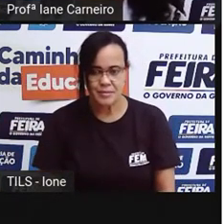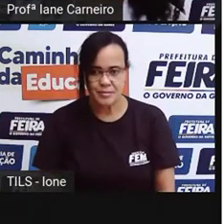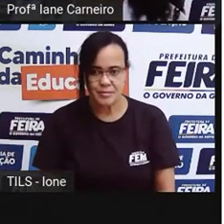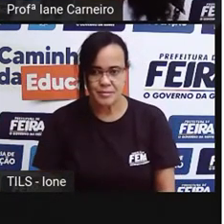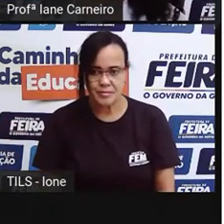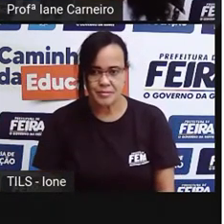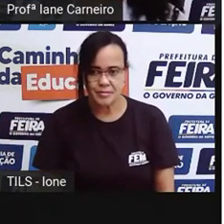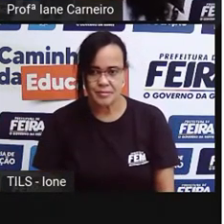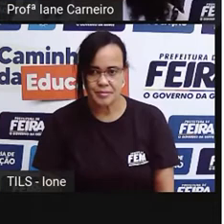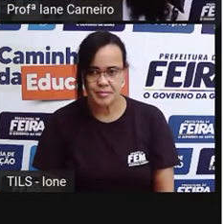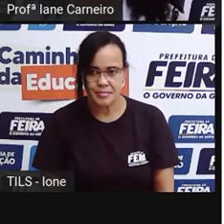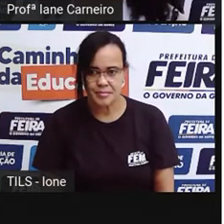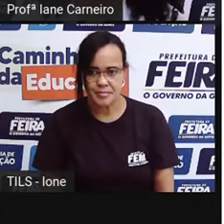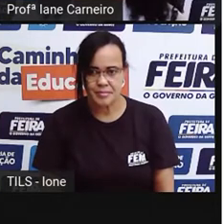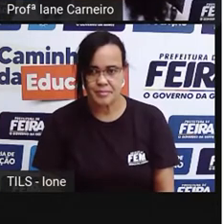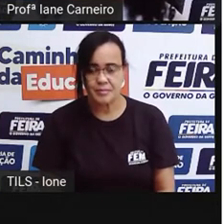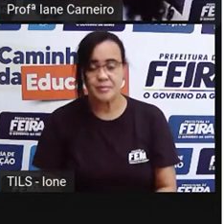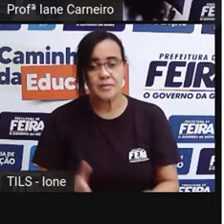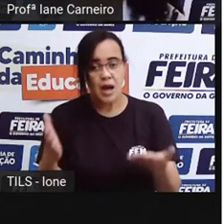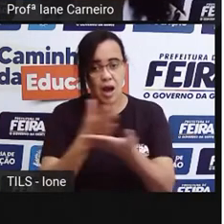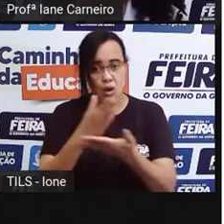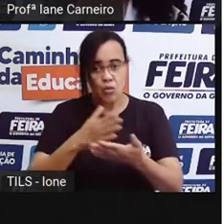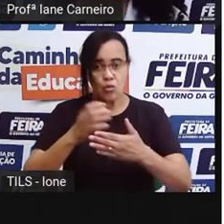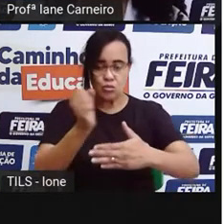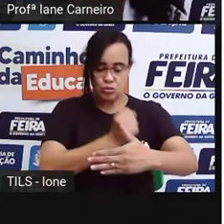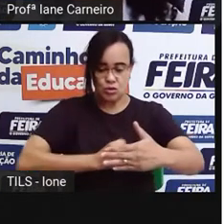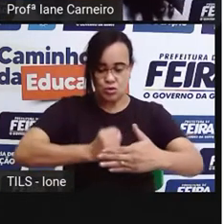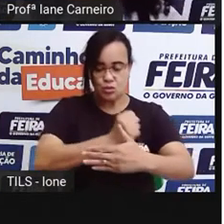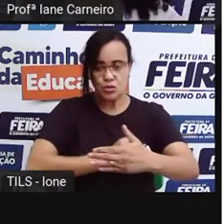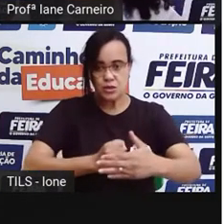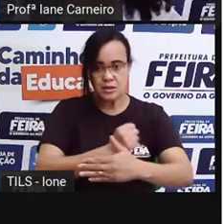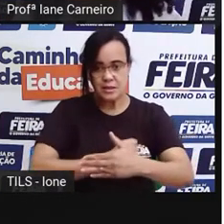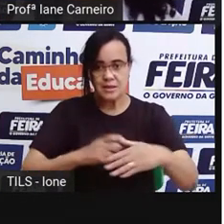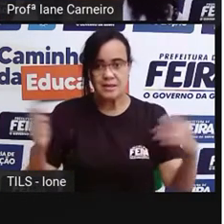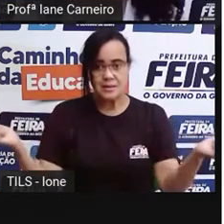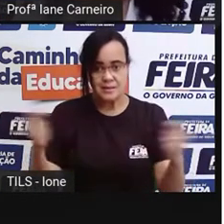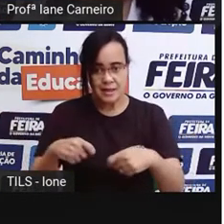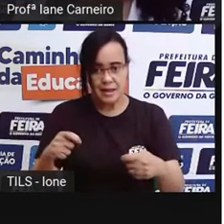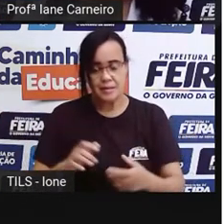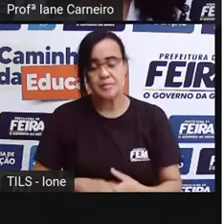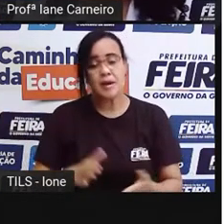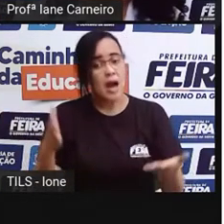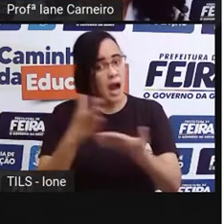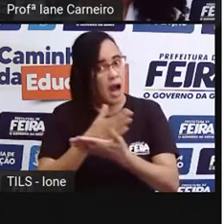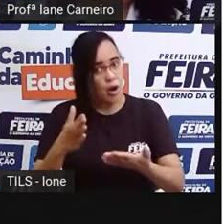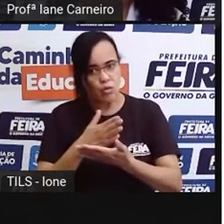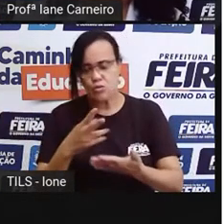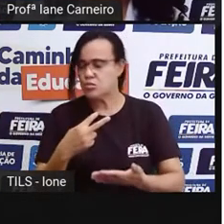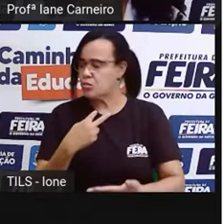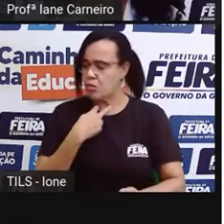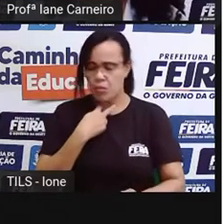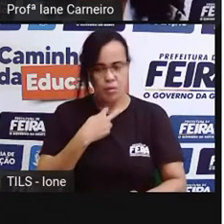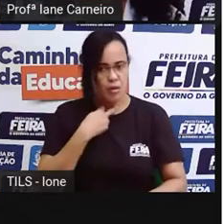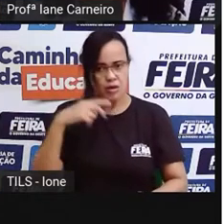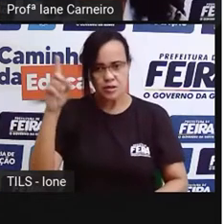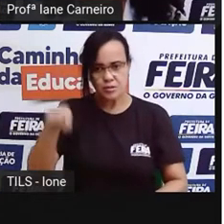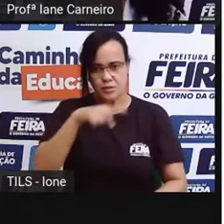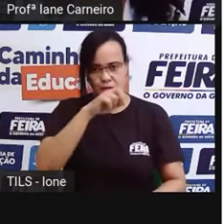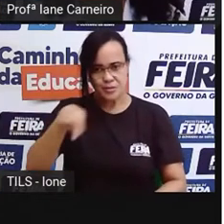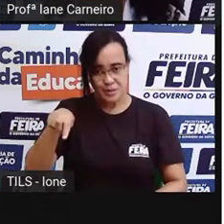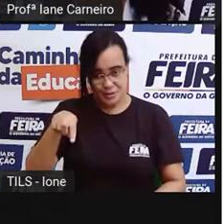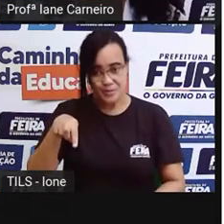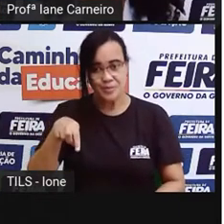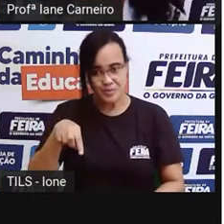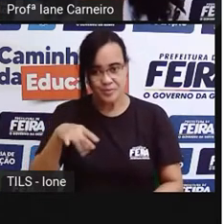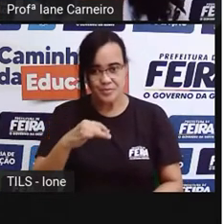podem, são aqueles embalagens de produtos tóxicos, né? Não podem ser reciclados. Aquelas embalagens também